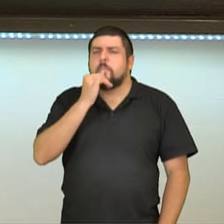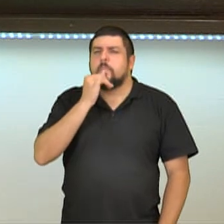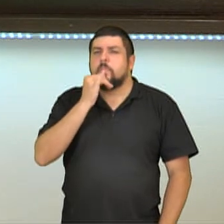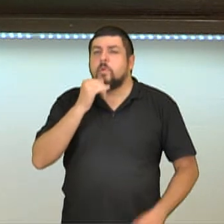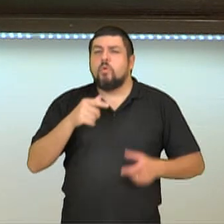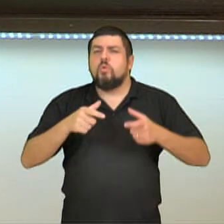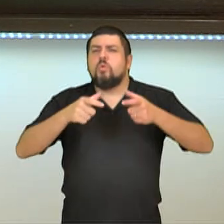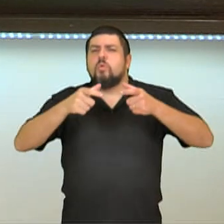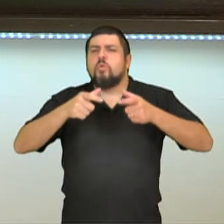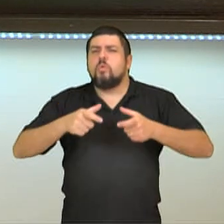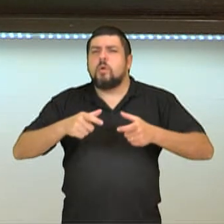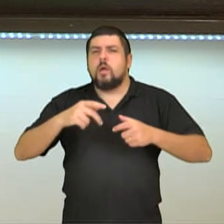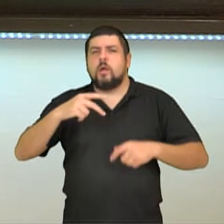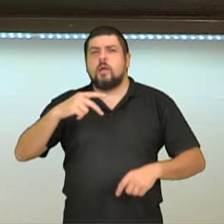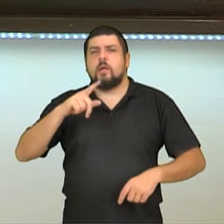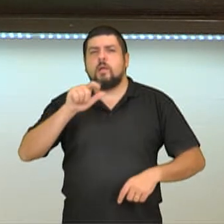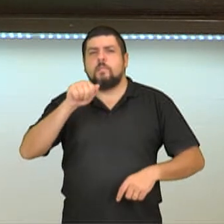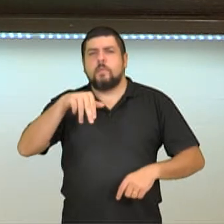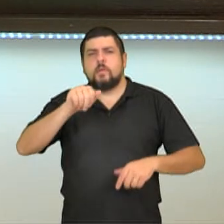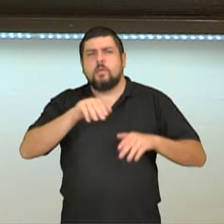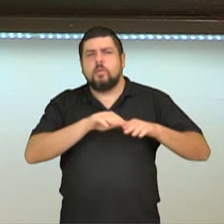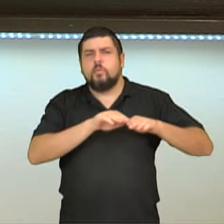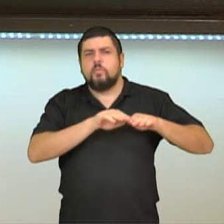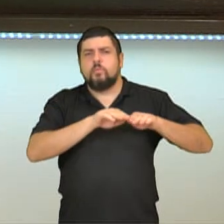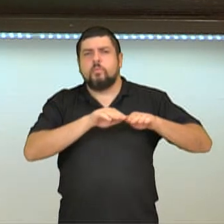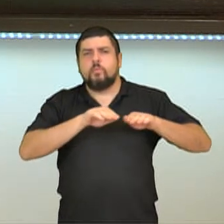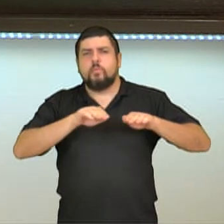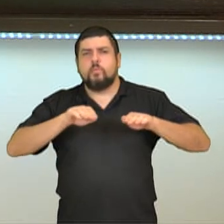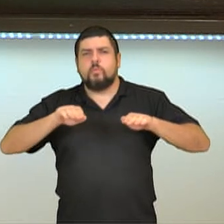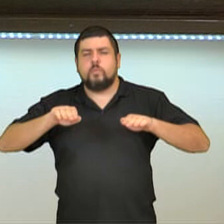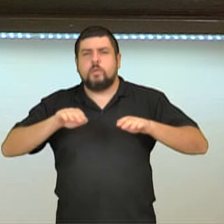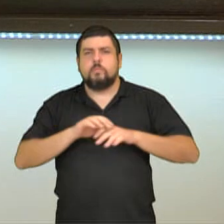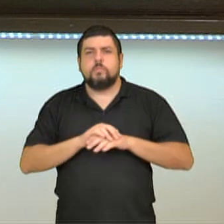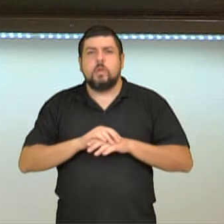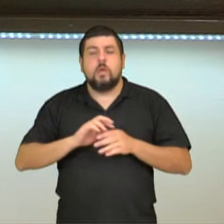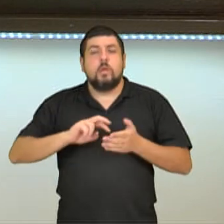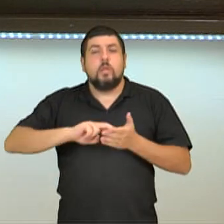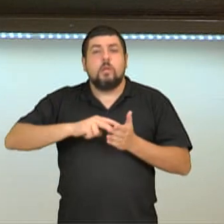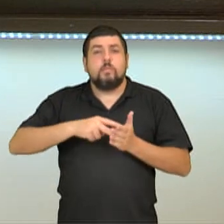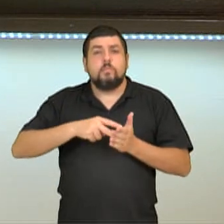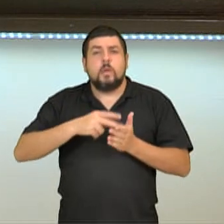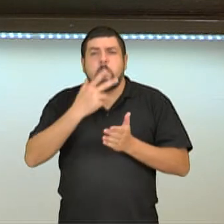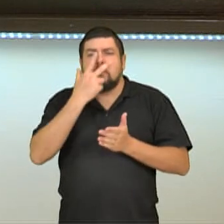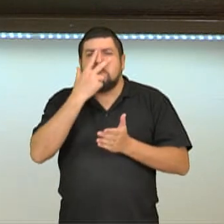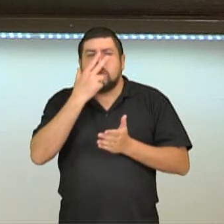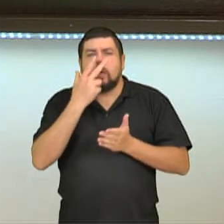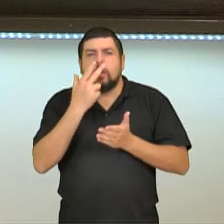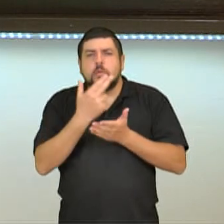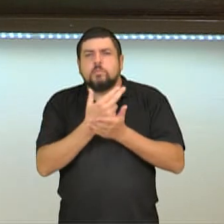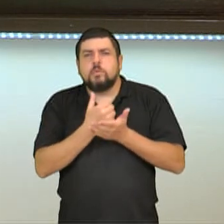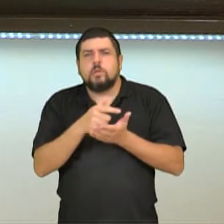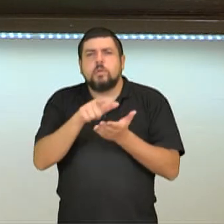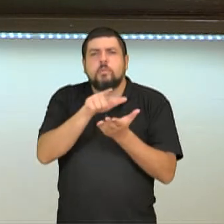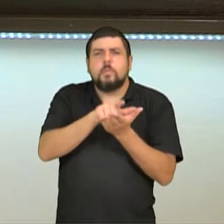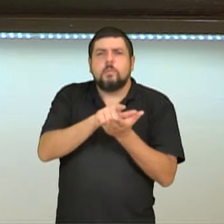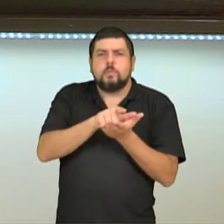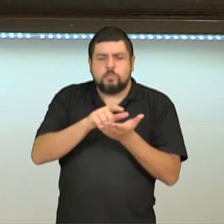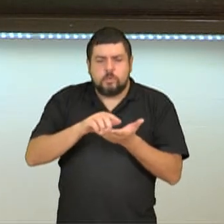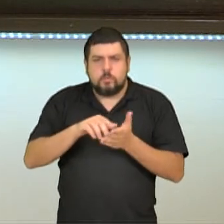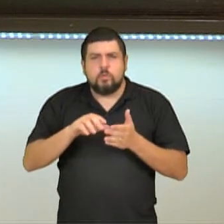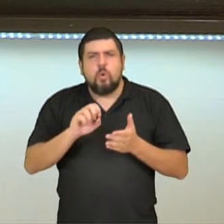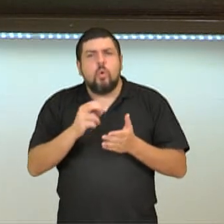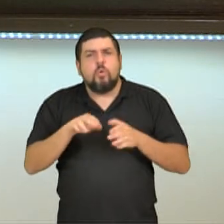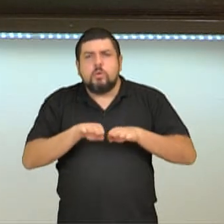Onde ela é bidimensional. Ou seja, a figura plana é retinha, assim, é como se fosse encostada na mesa, por